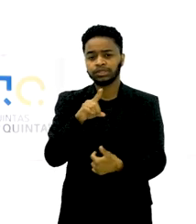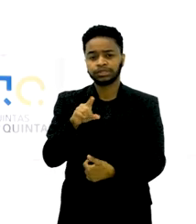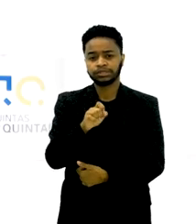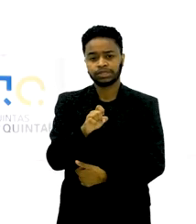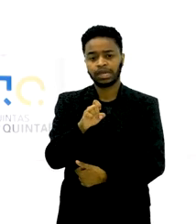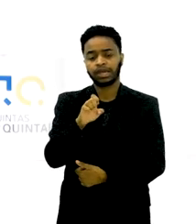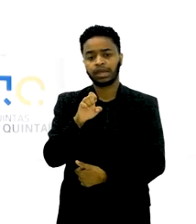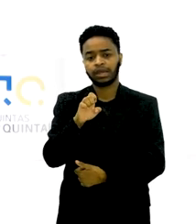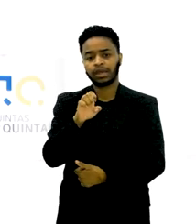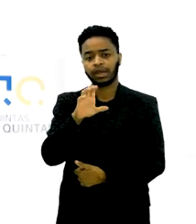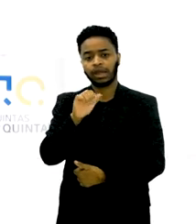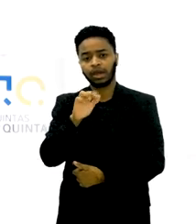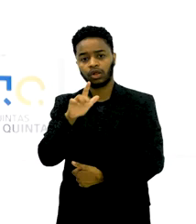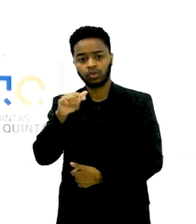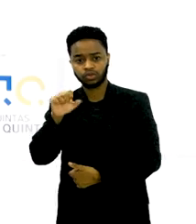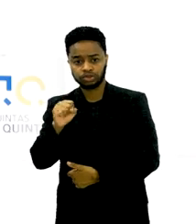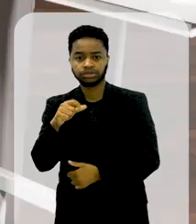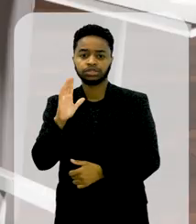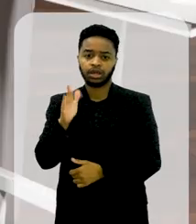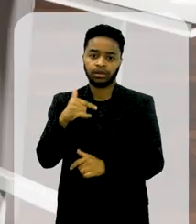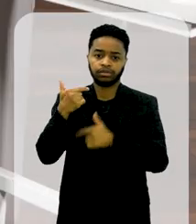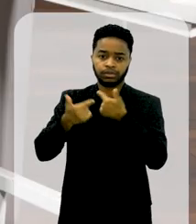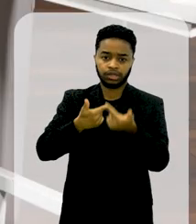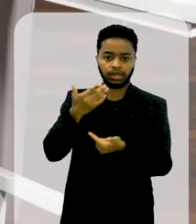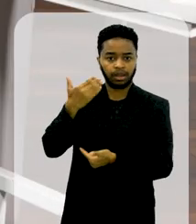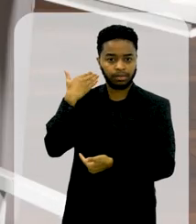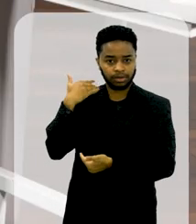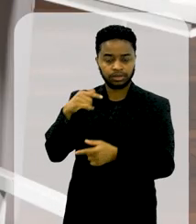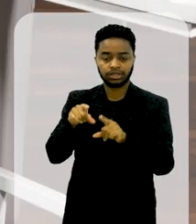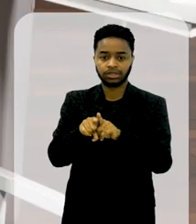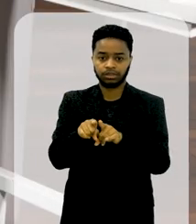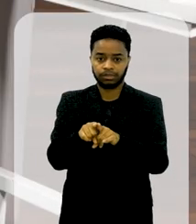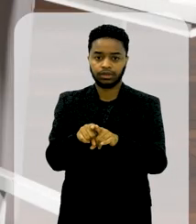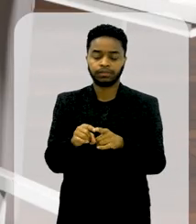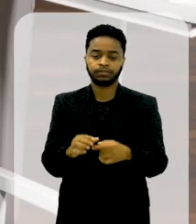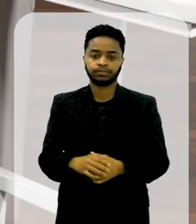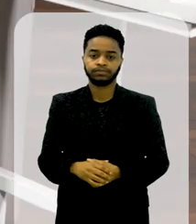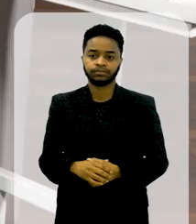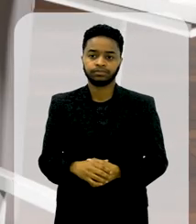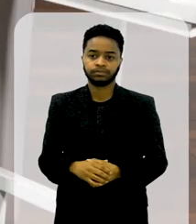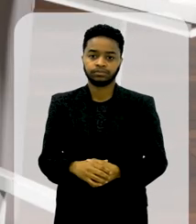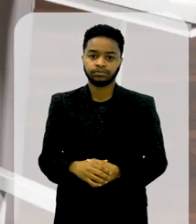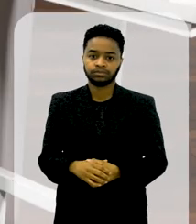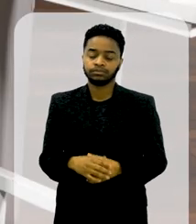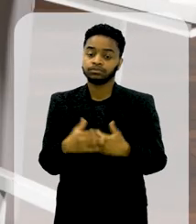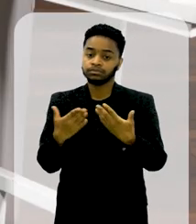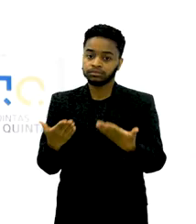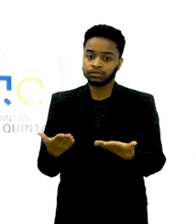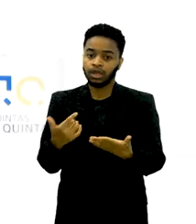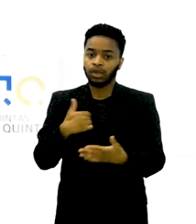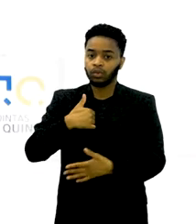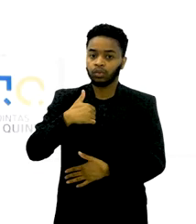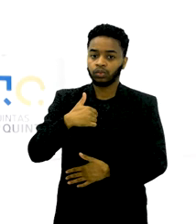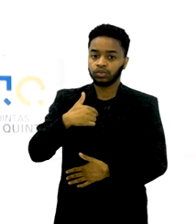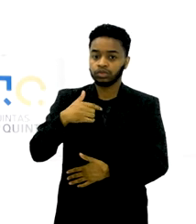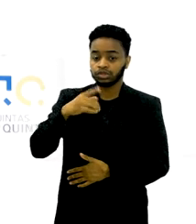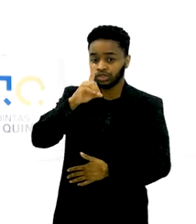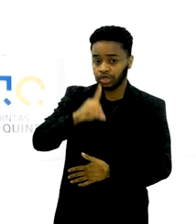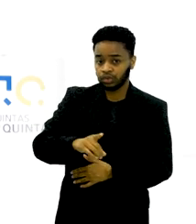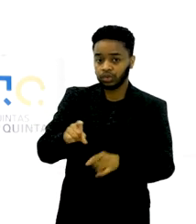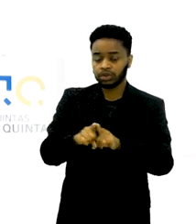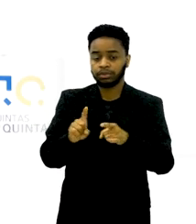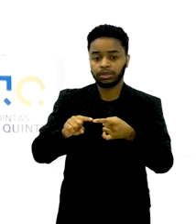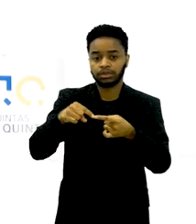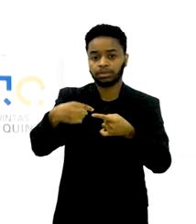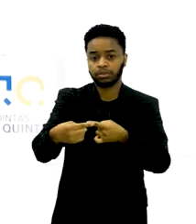Zé Carlos Diego que já trabalhava lá antes eu participei da do Max Lopes sim e aí quando então eu enquanto diretora